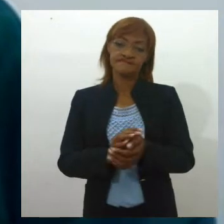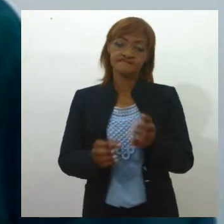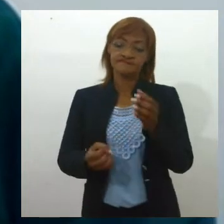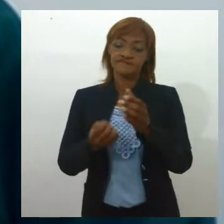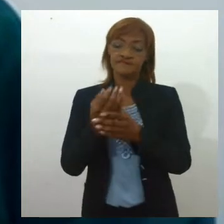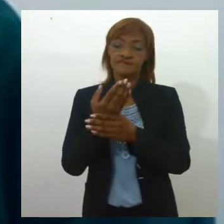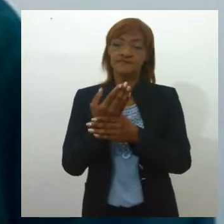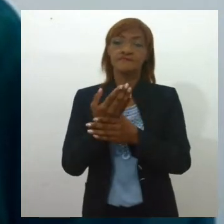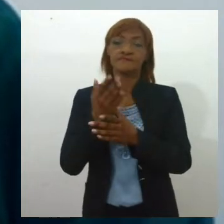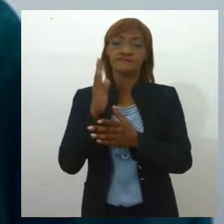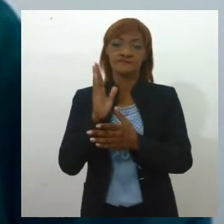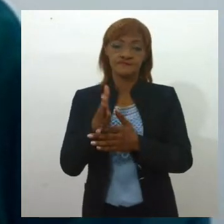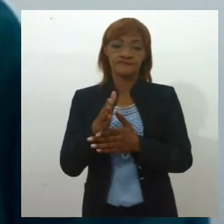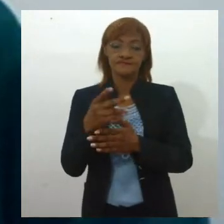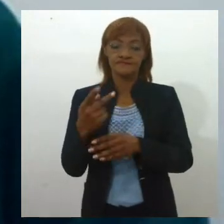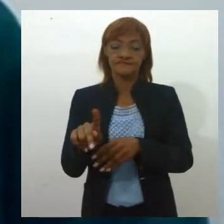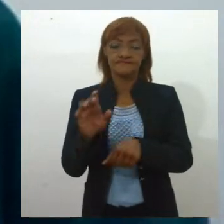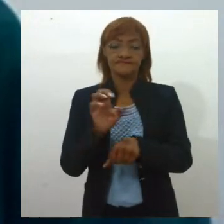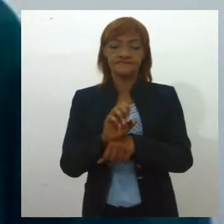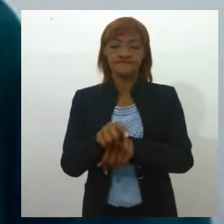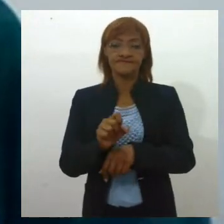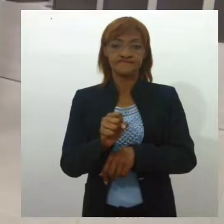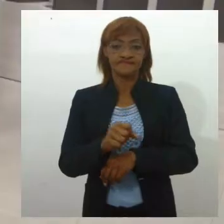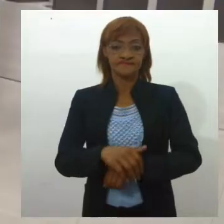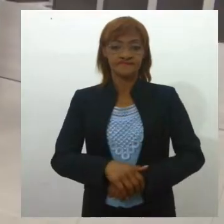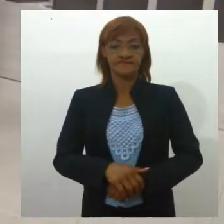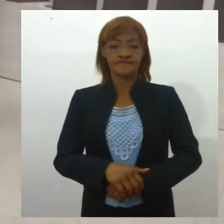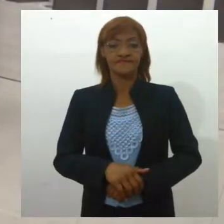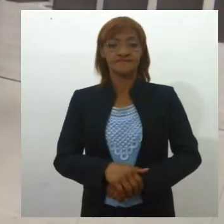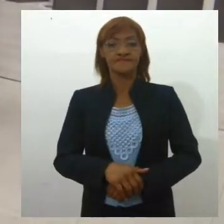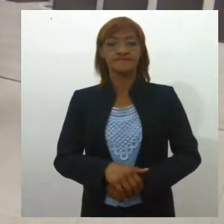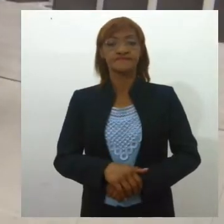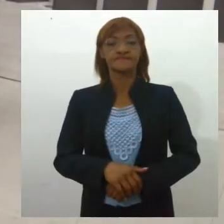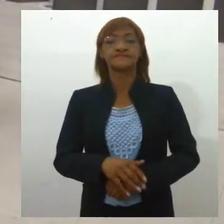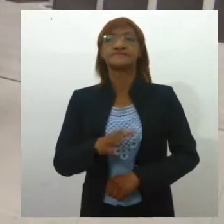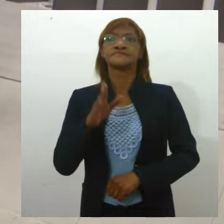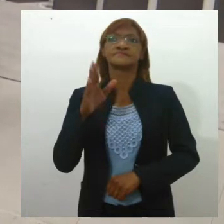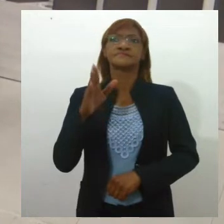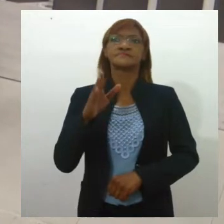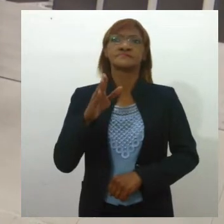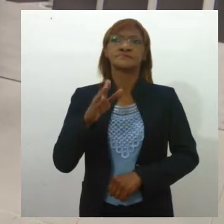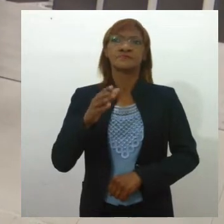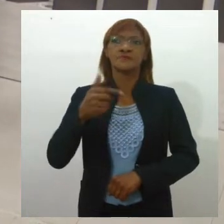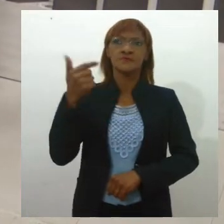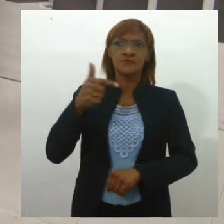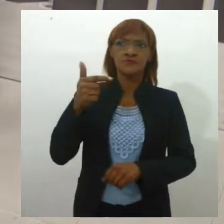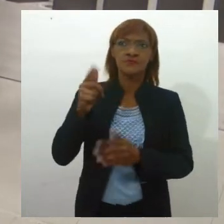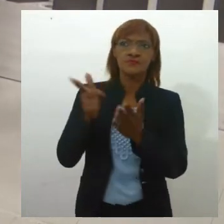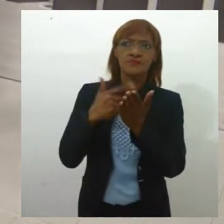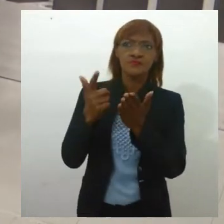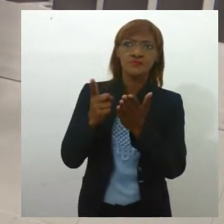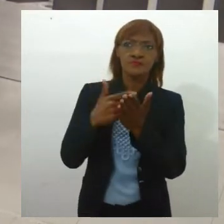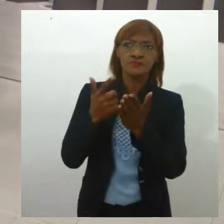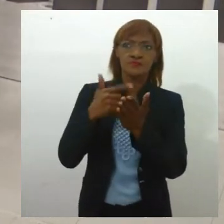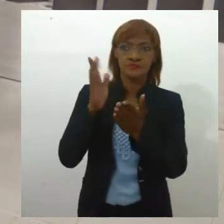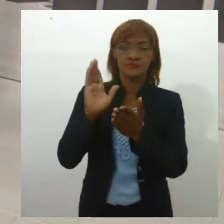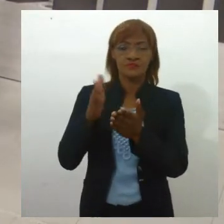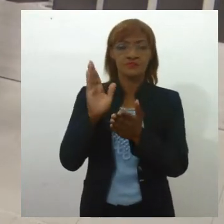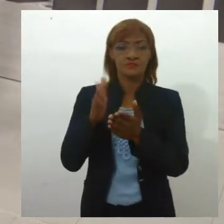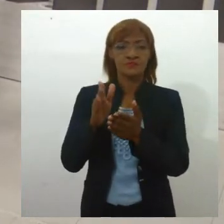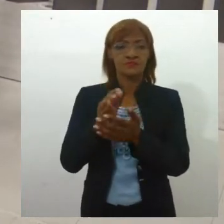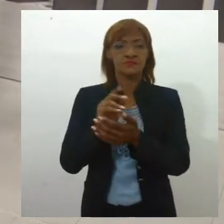da fundação do Estado de Sergipe. Entendi. Antenor, esse é o segundo livro, né, que vocês lançam, né, com o